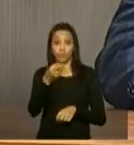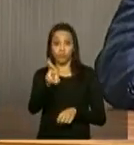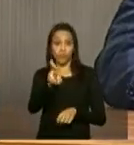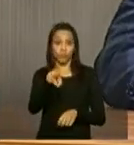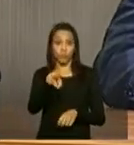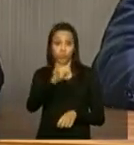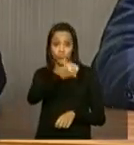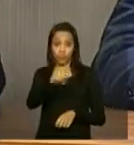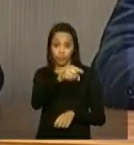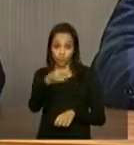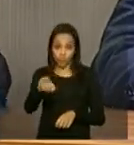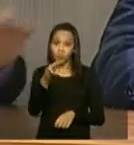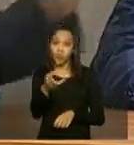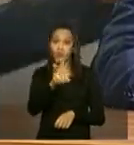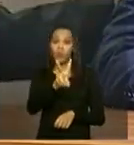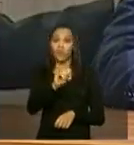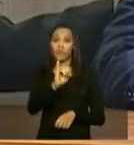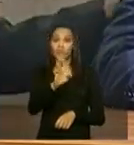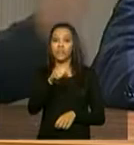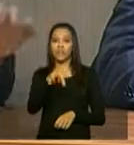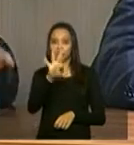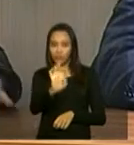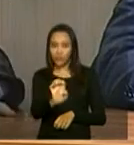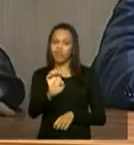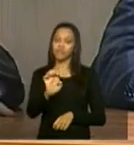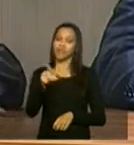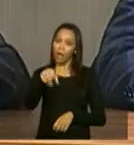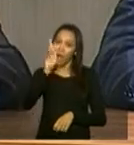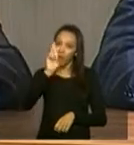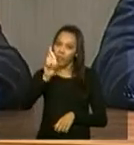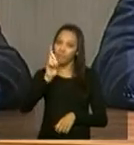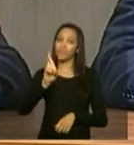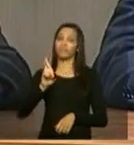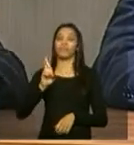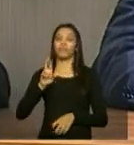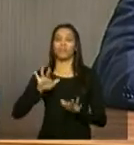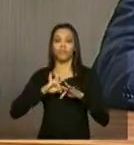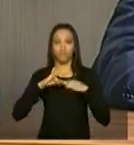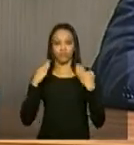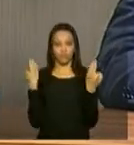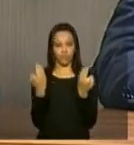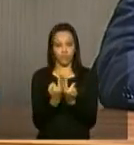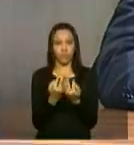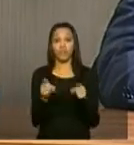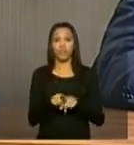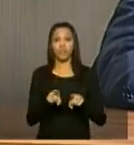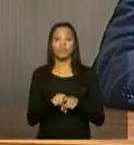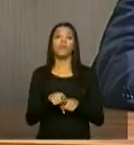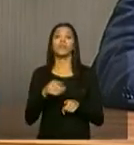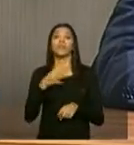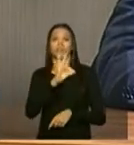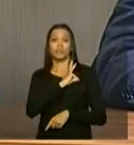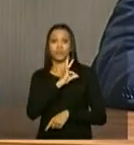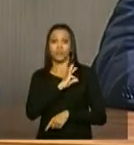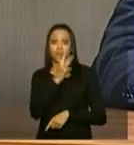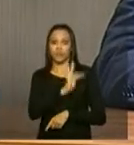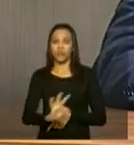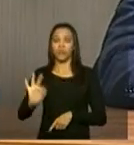representando a família nessa mesa o chefe maior diretor geral do presídio ao doutor leandro meu